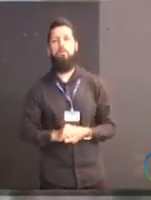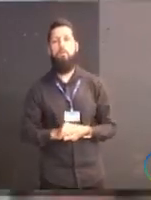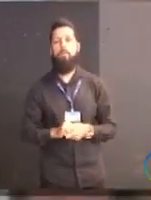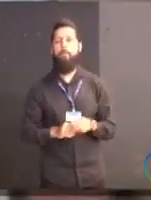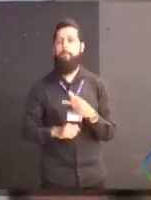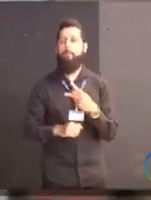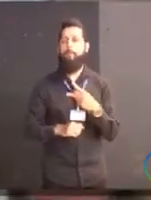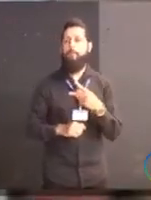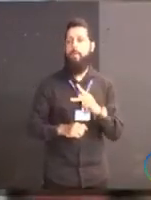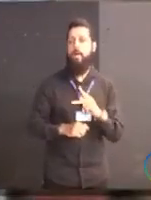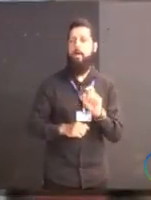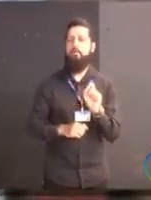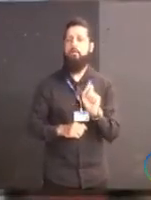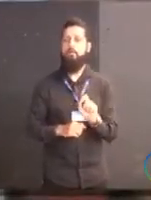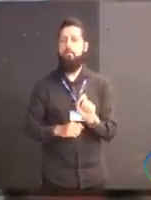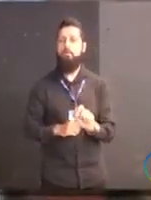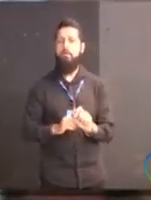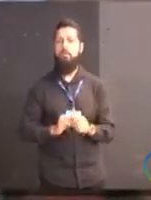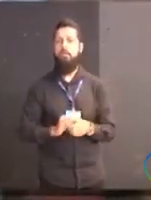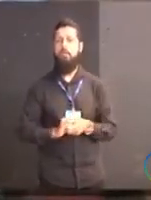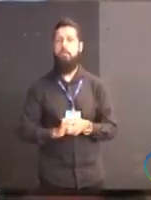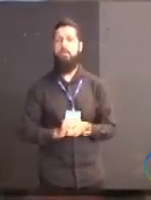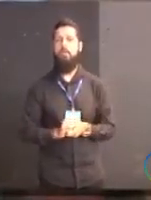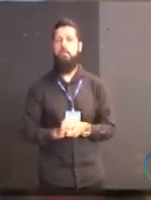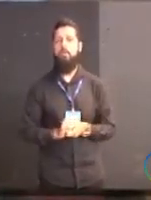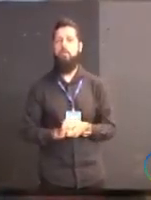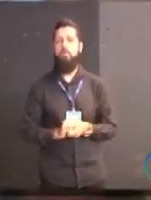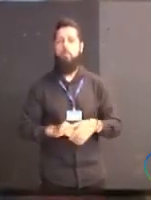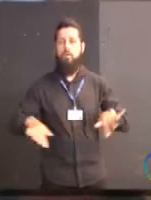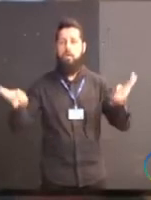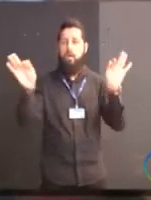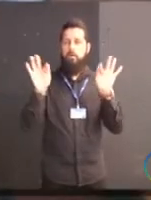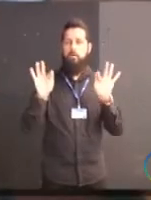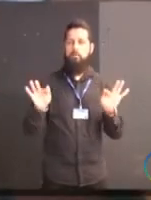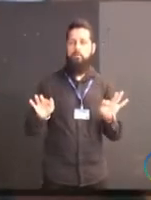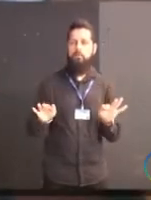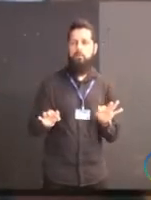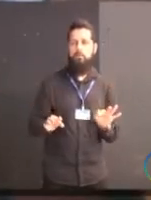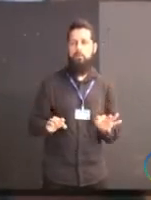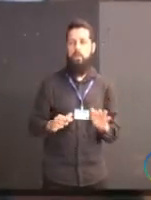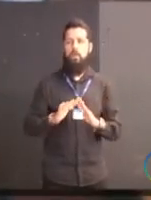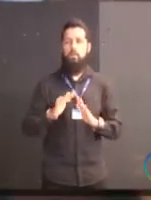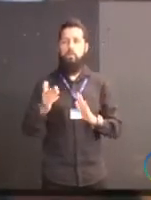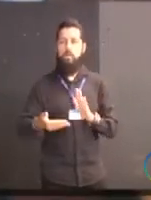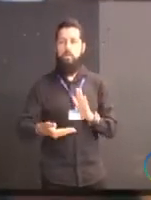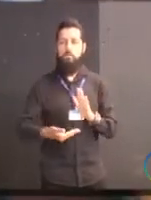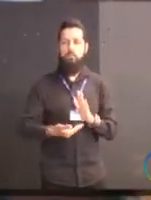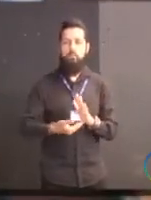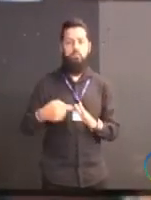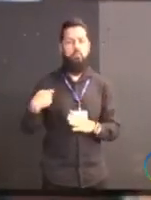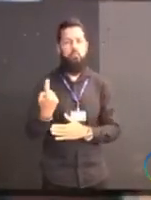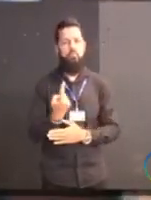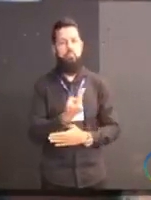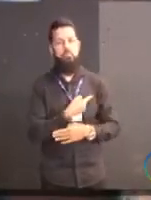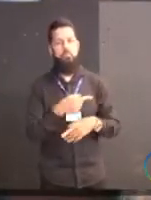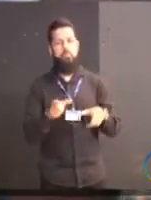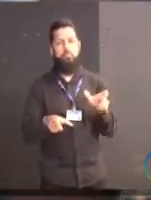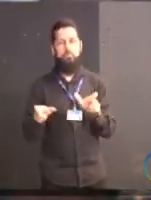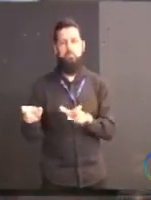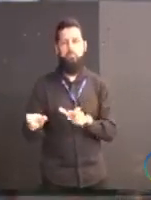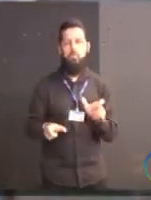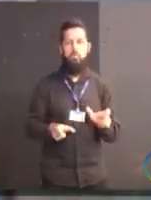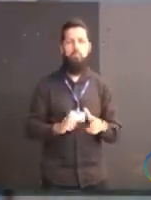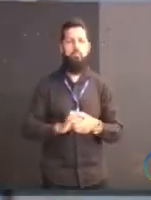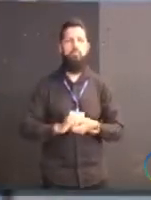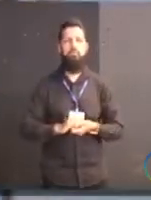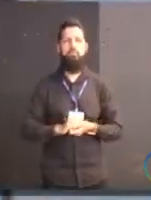realmente promovido a mundo de paz e de felicidade para todos os seus habitantes. Não sei se escutei bem.